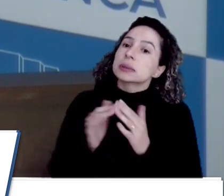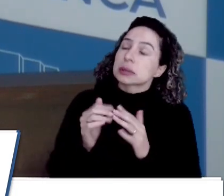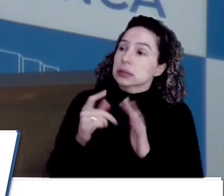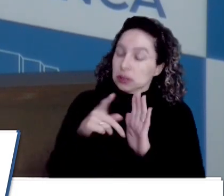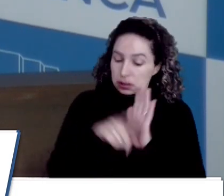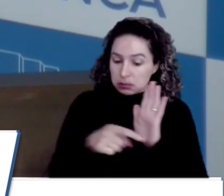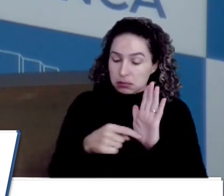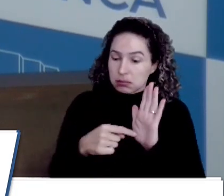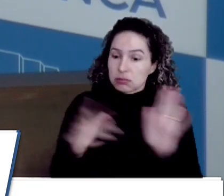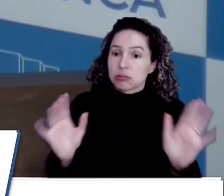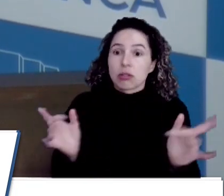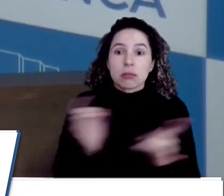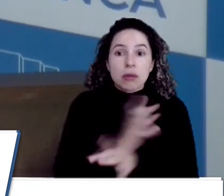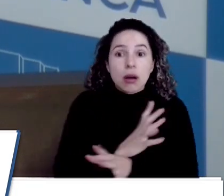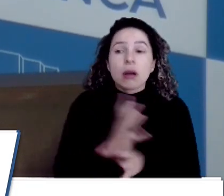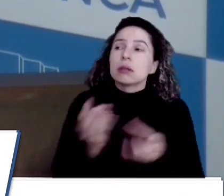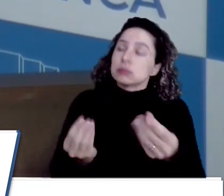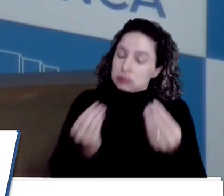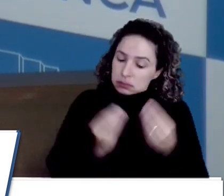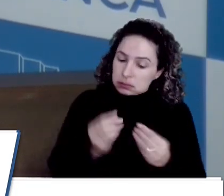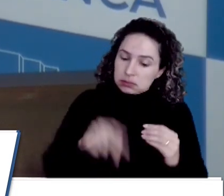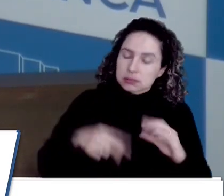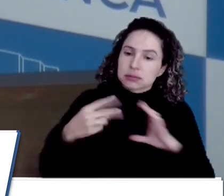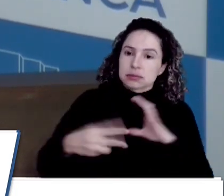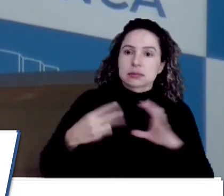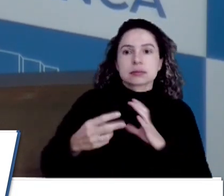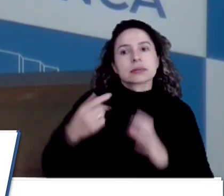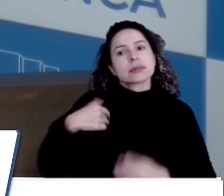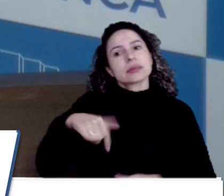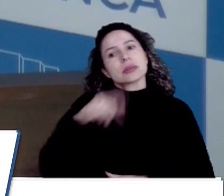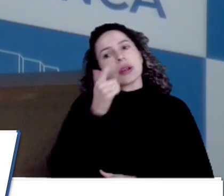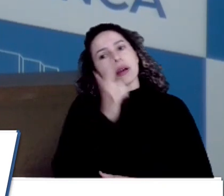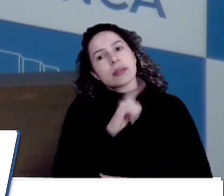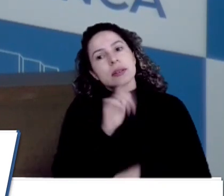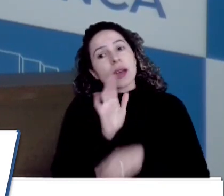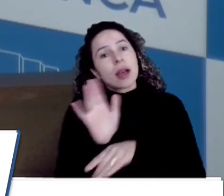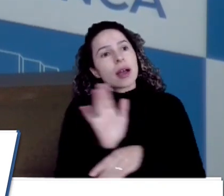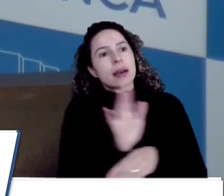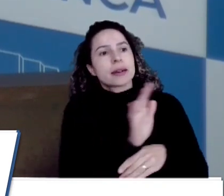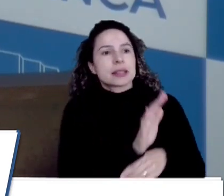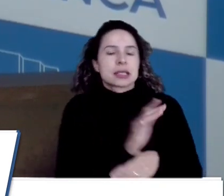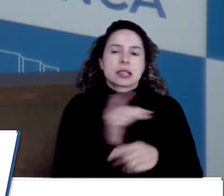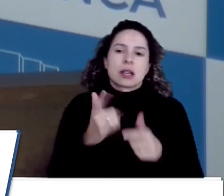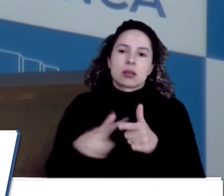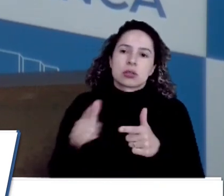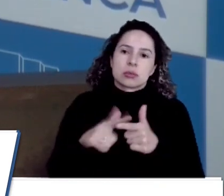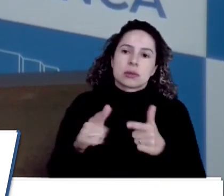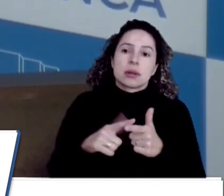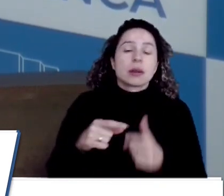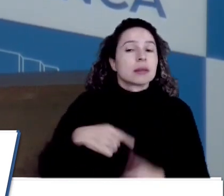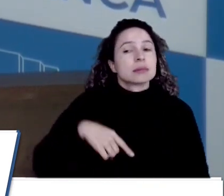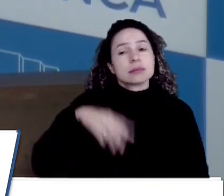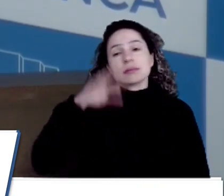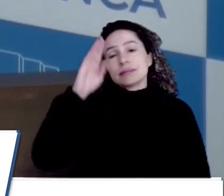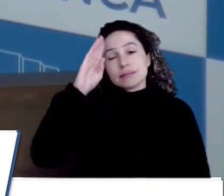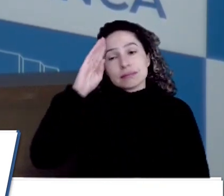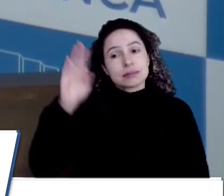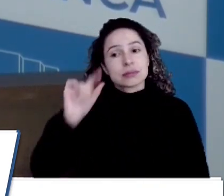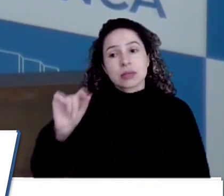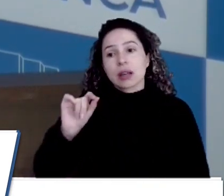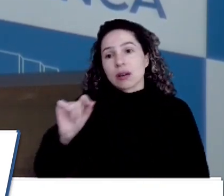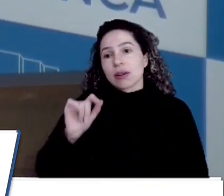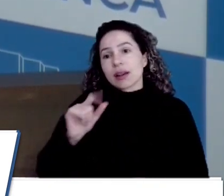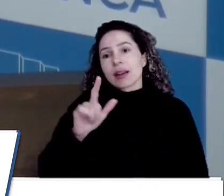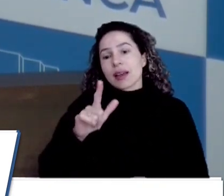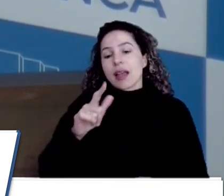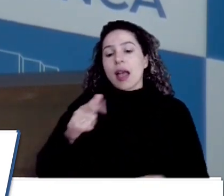pronto, manda o projeto para a Câmara, para nós resolver o problema, principalmente desafogar a Avenida Alves